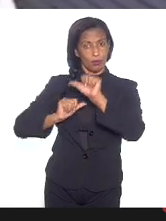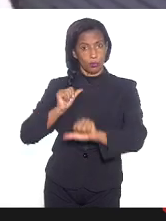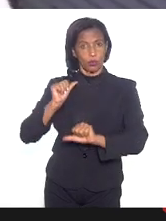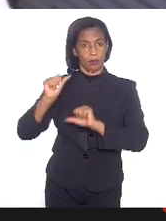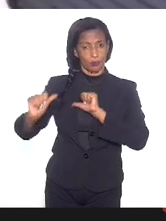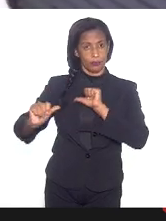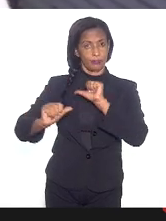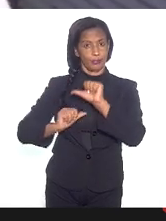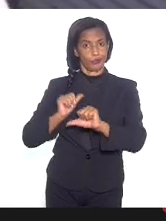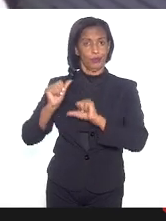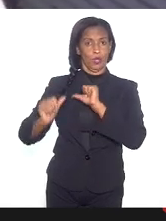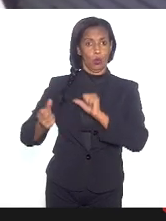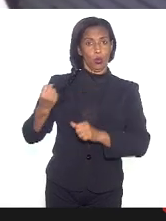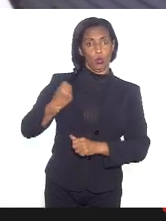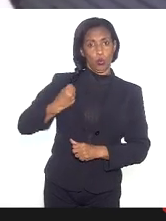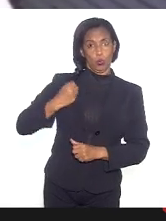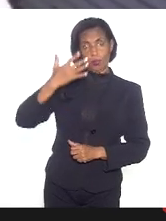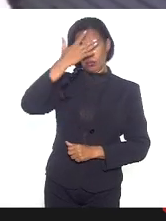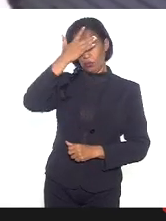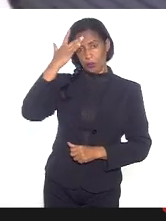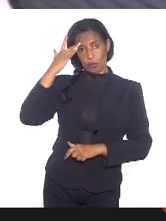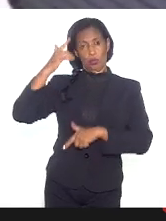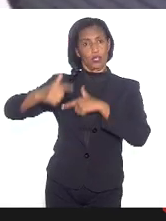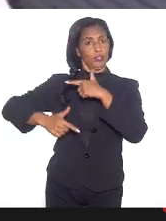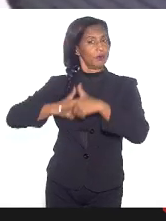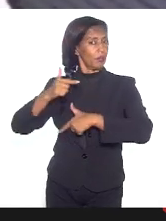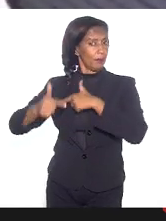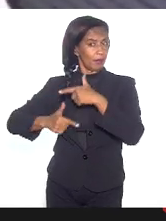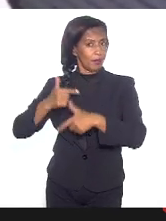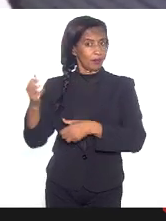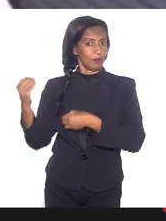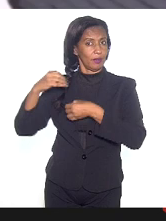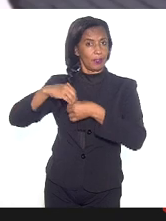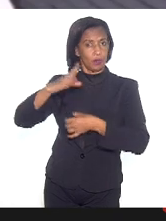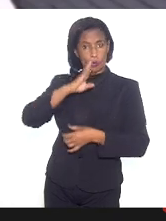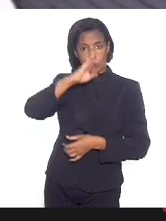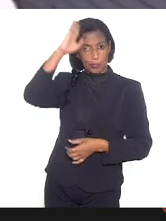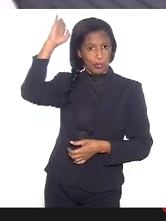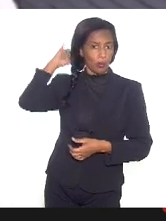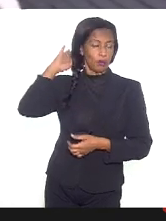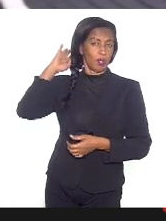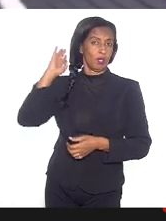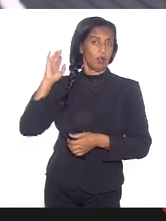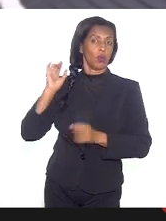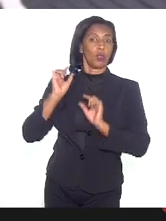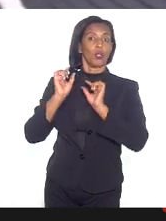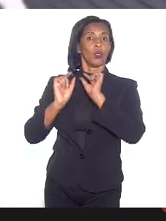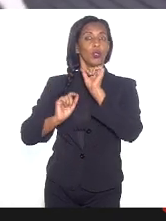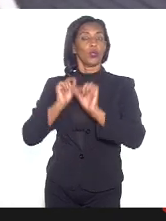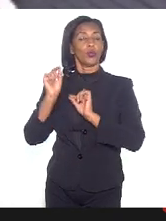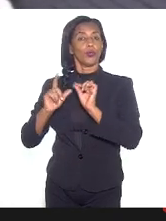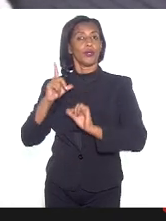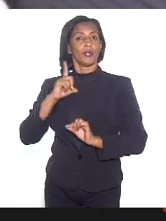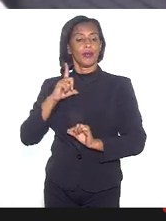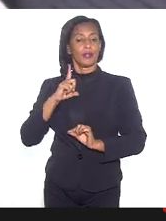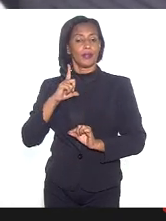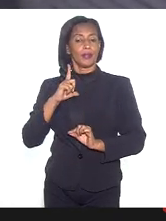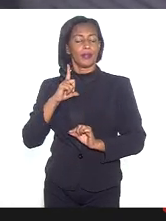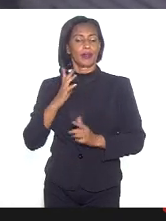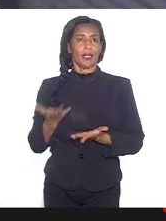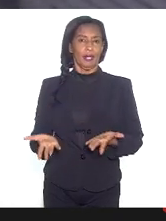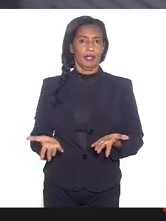muda o efetivo, a gente muda o número de pessoas e o que tem que ficar, eu acho que, no